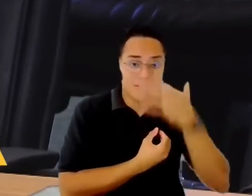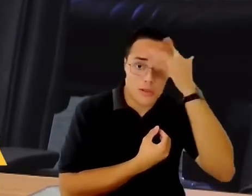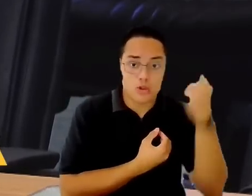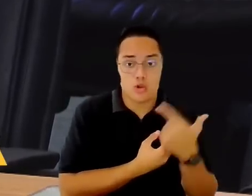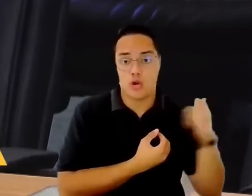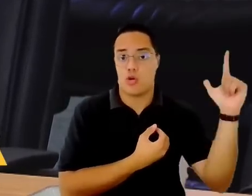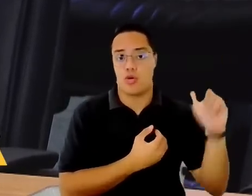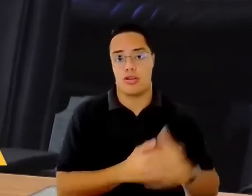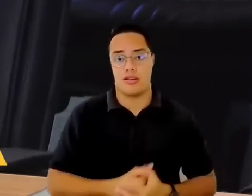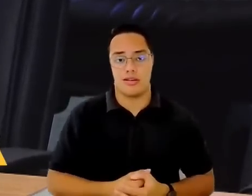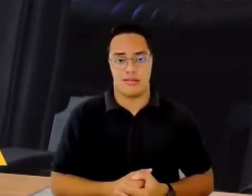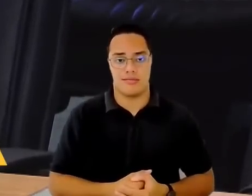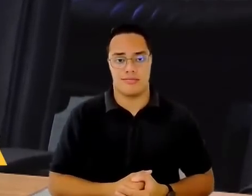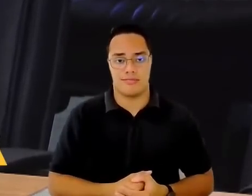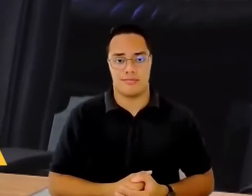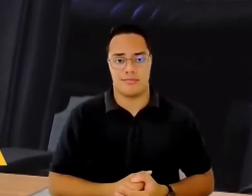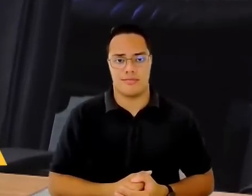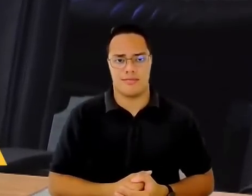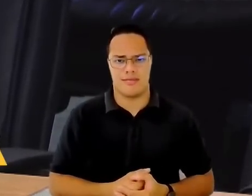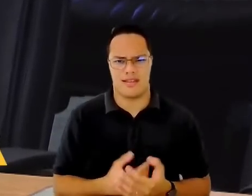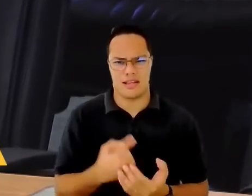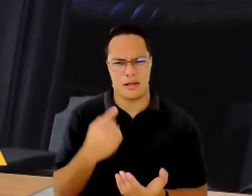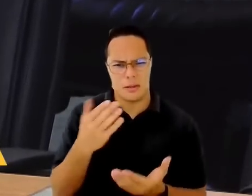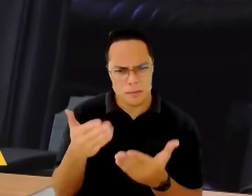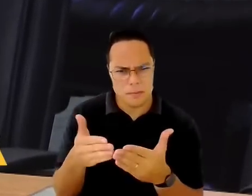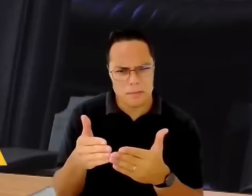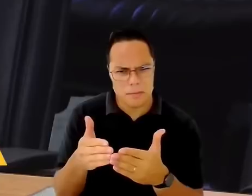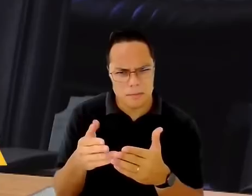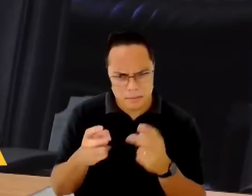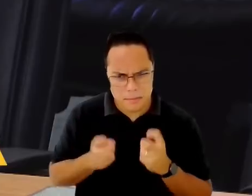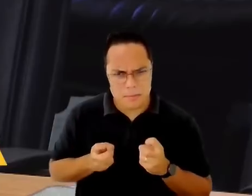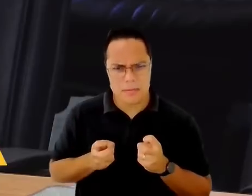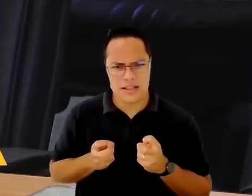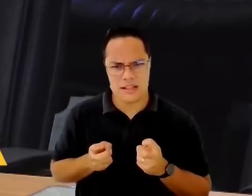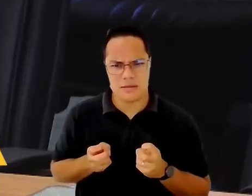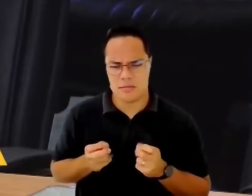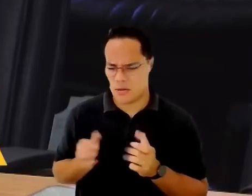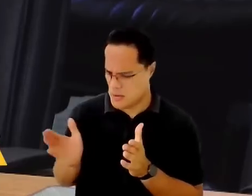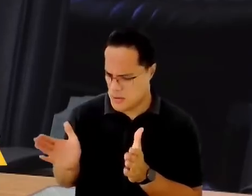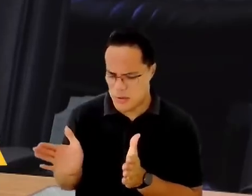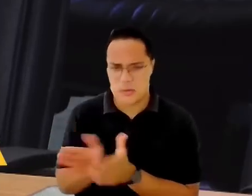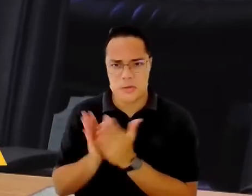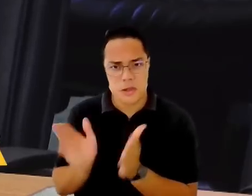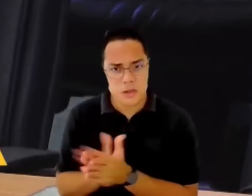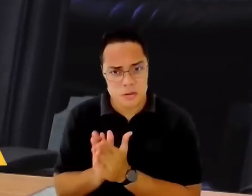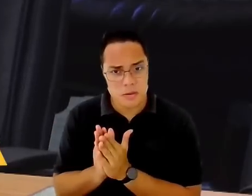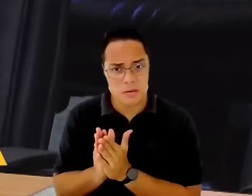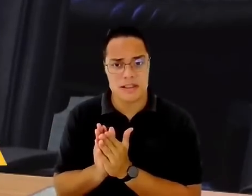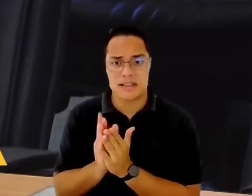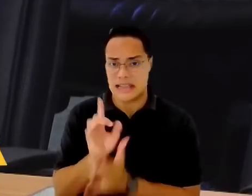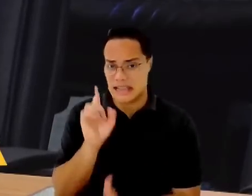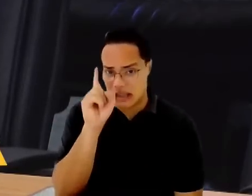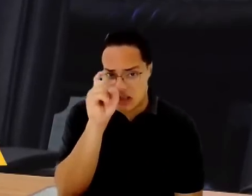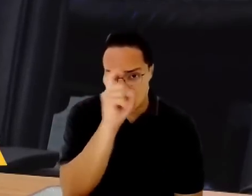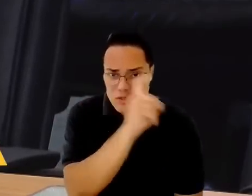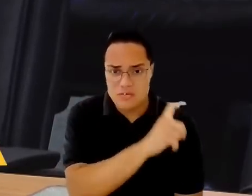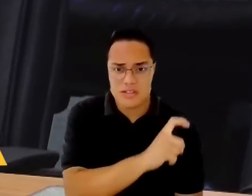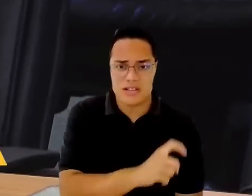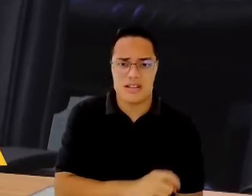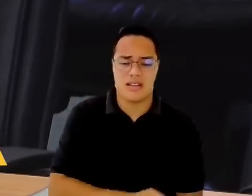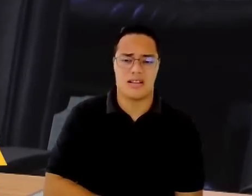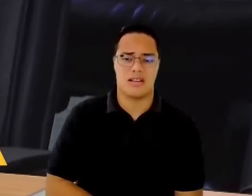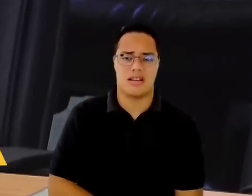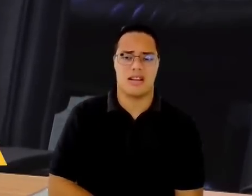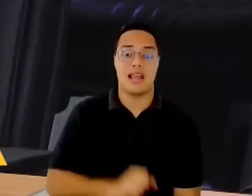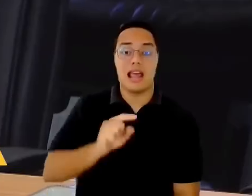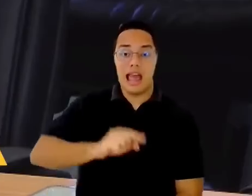e deixando a nossa situação olha vulnerabilidade Econômica que traz então é muito sério eu não